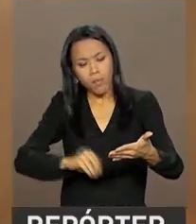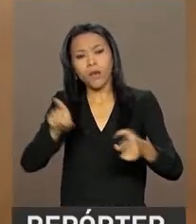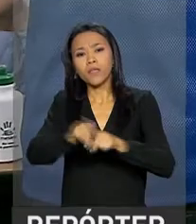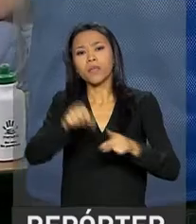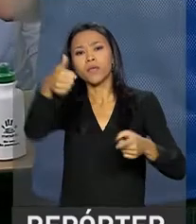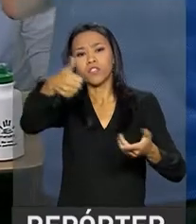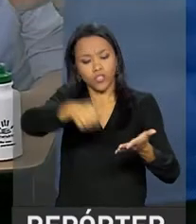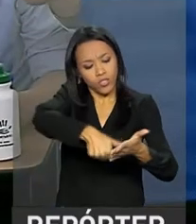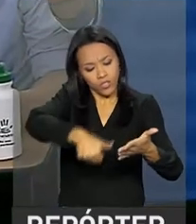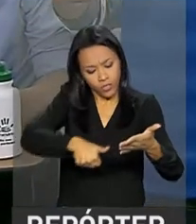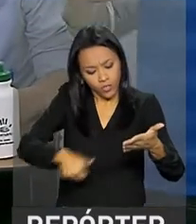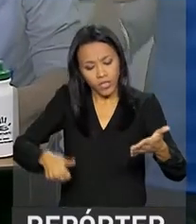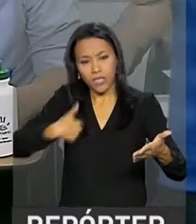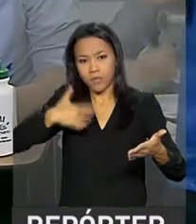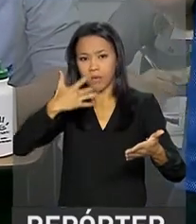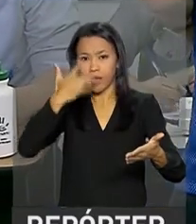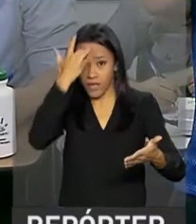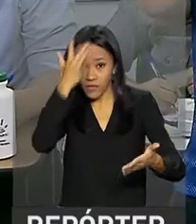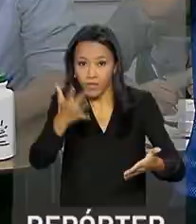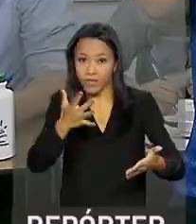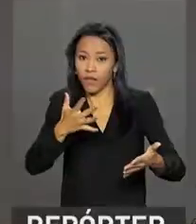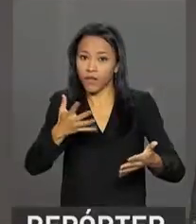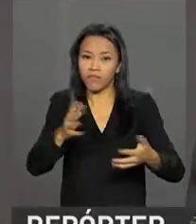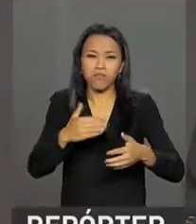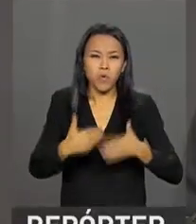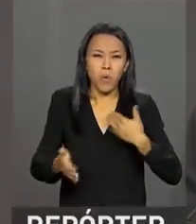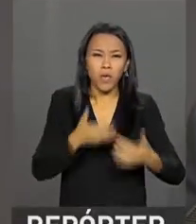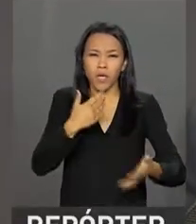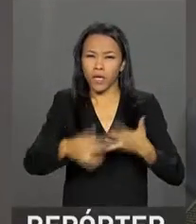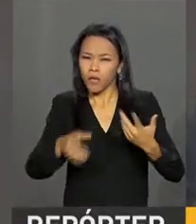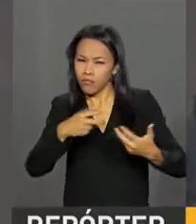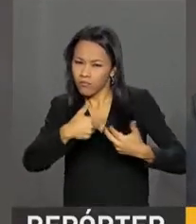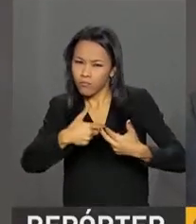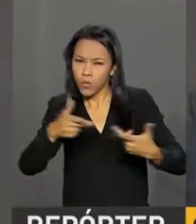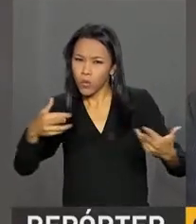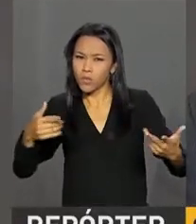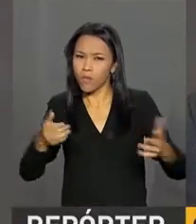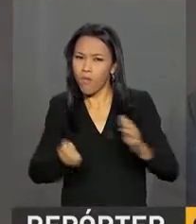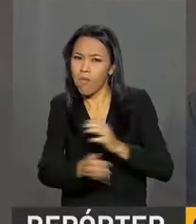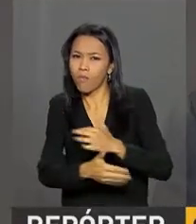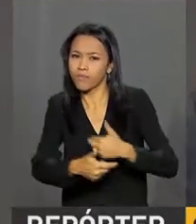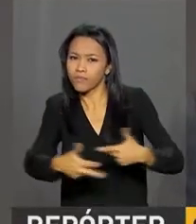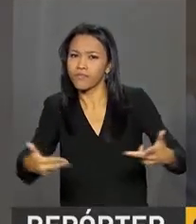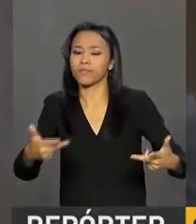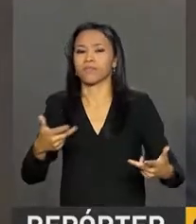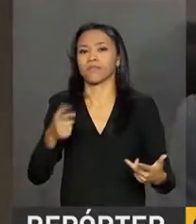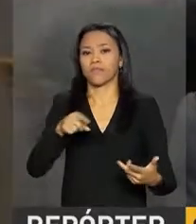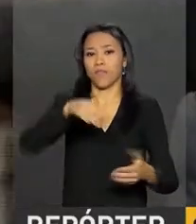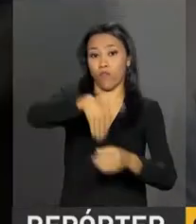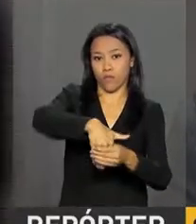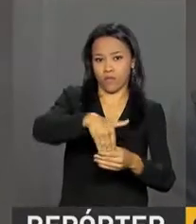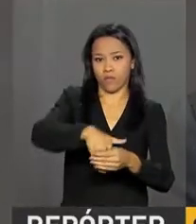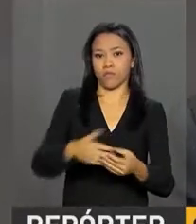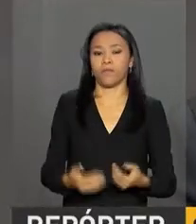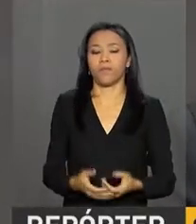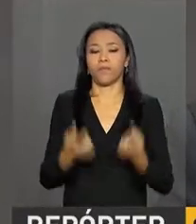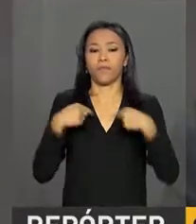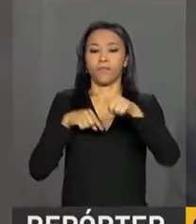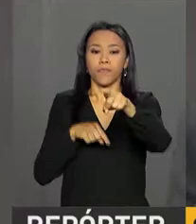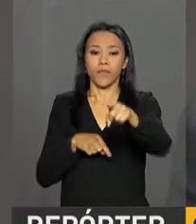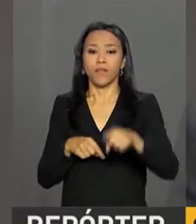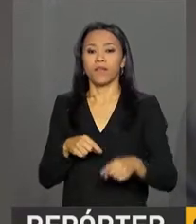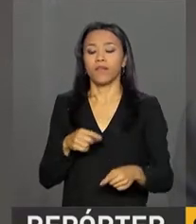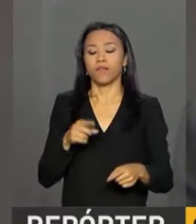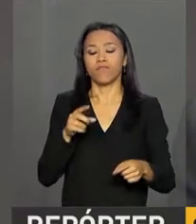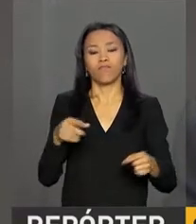para evitar fraudes nas votações estamos realmente fazendo uma racionalização integrando é